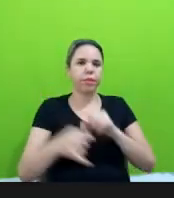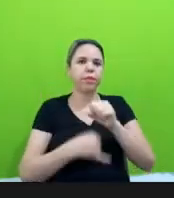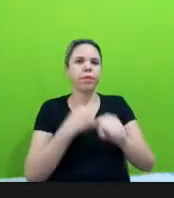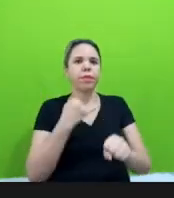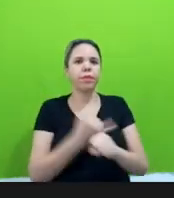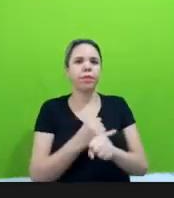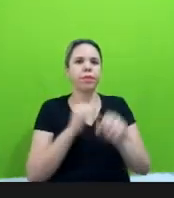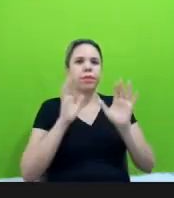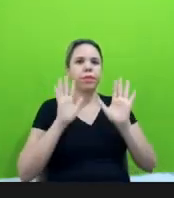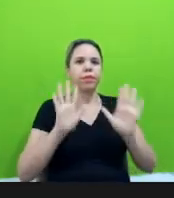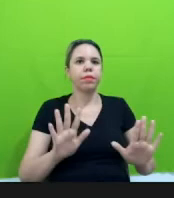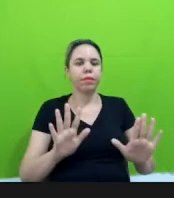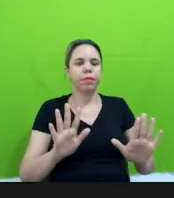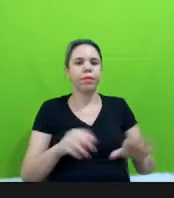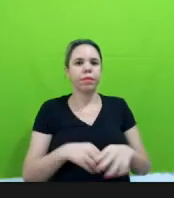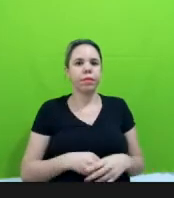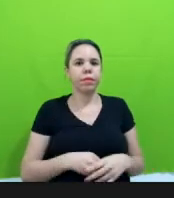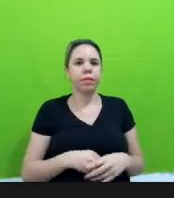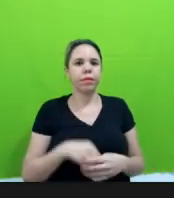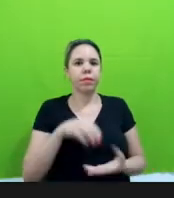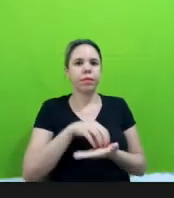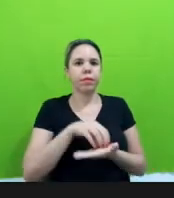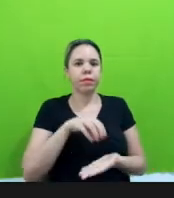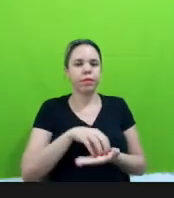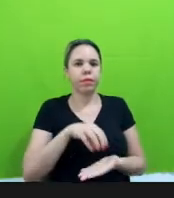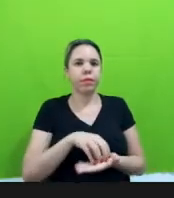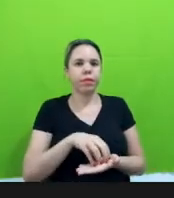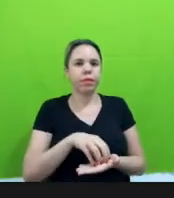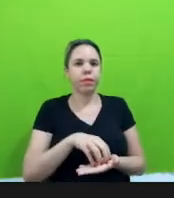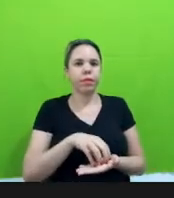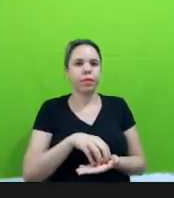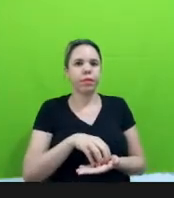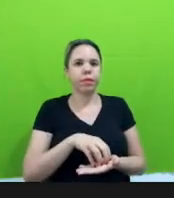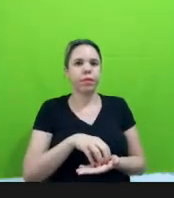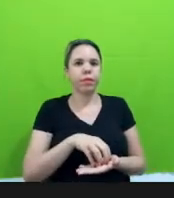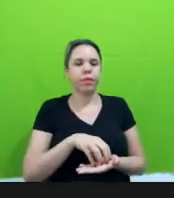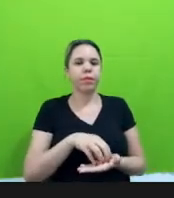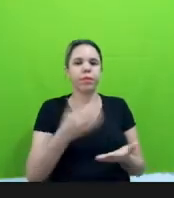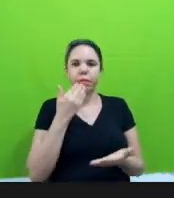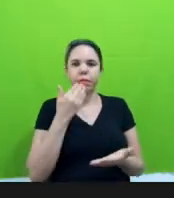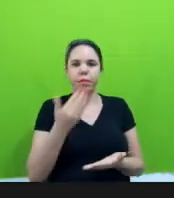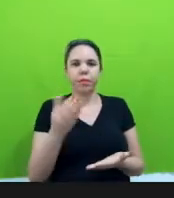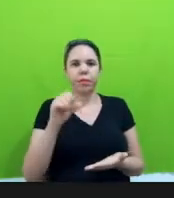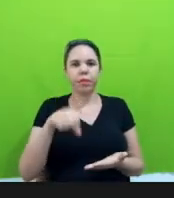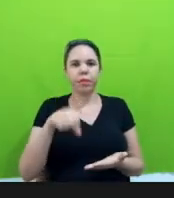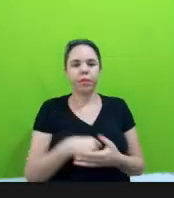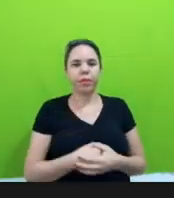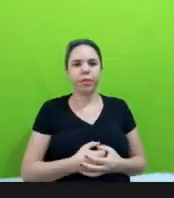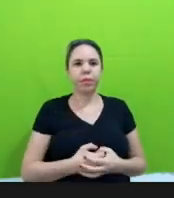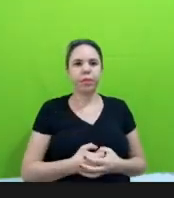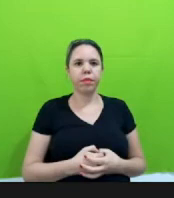se o órgão não fizer, o cidadão ainda assim pode solicitar acesso a esse tipo de informação.